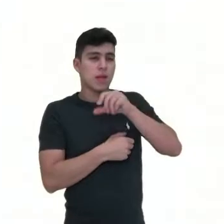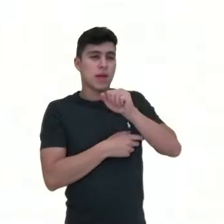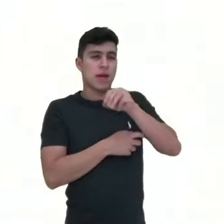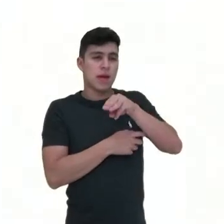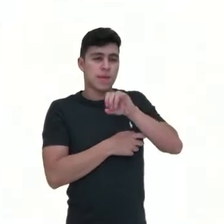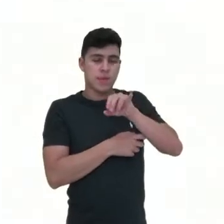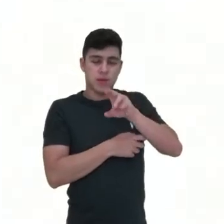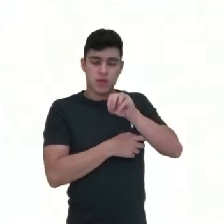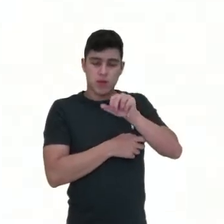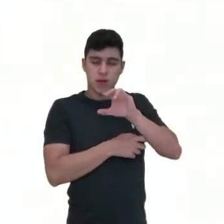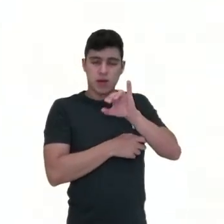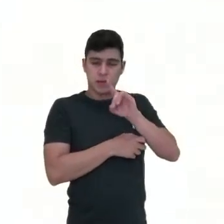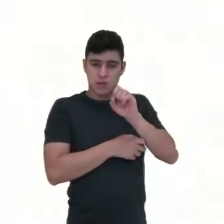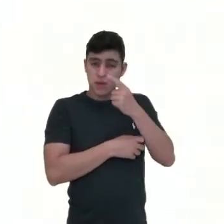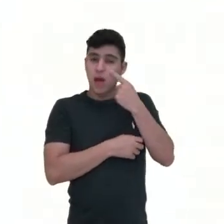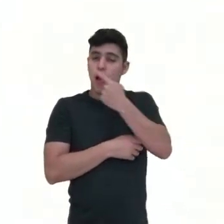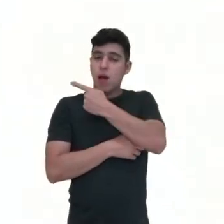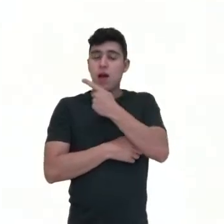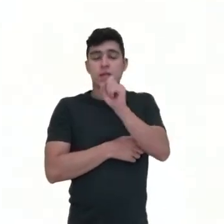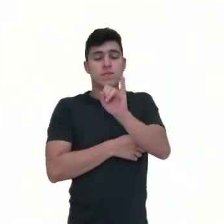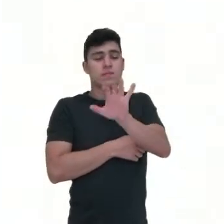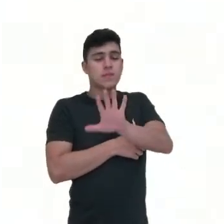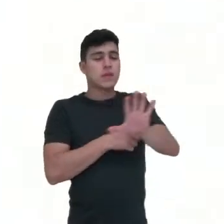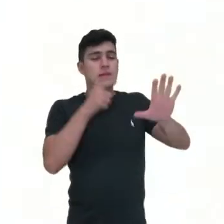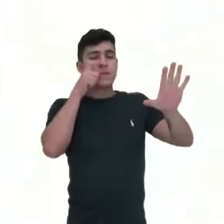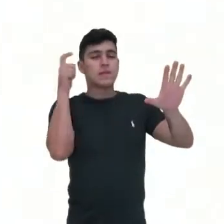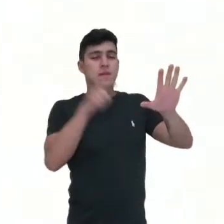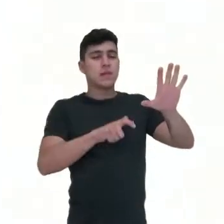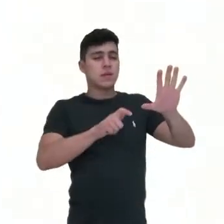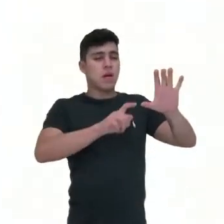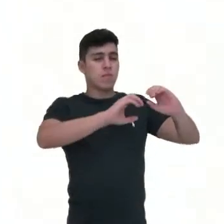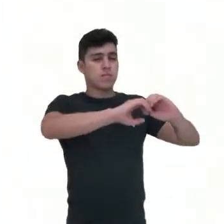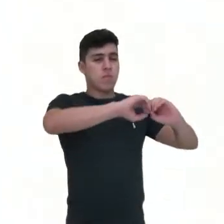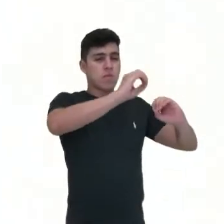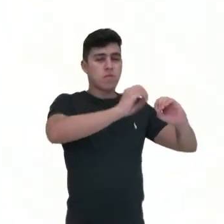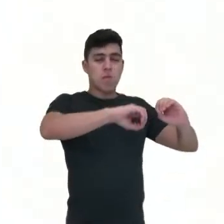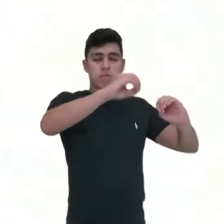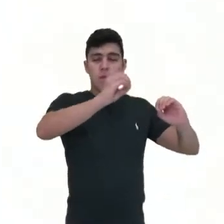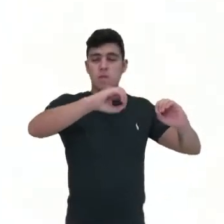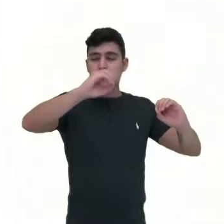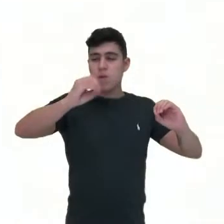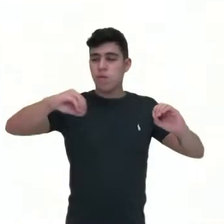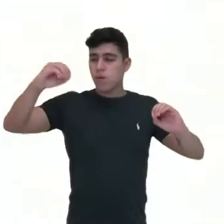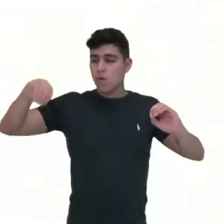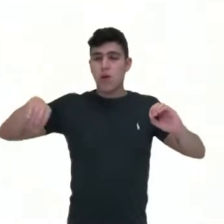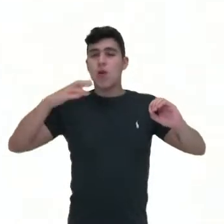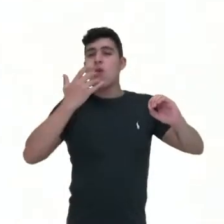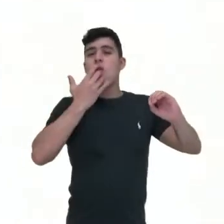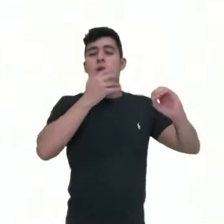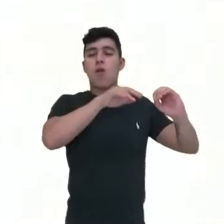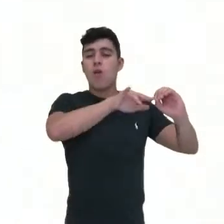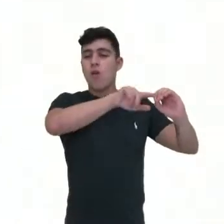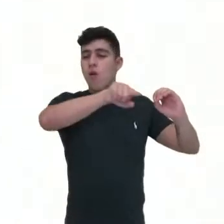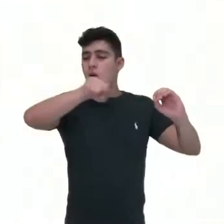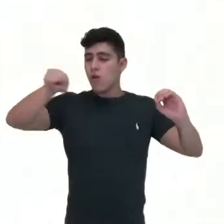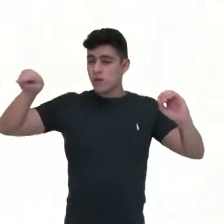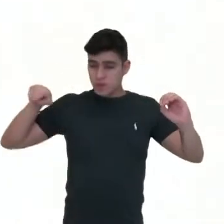essa imagem que eu apresento para vocês é interessante. Cada uma dessas bolinhas coloridas é